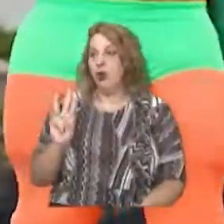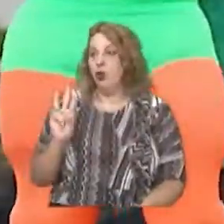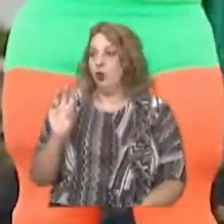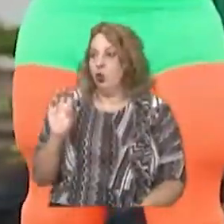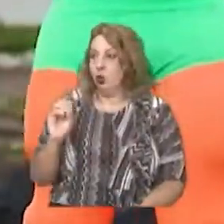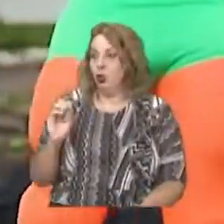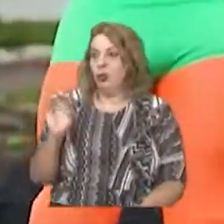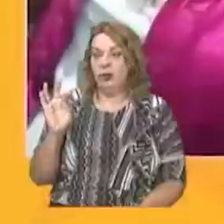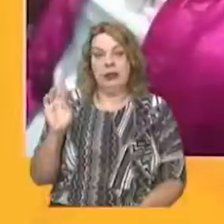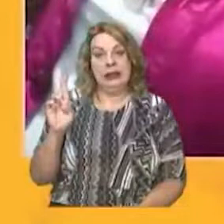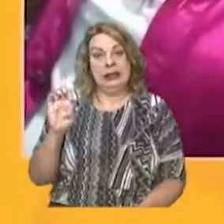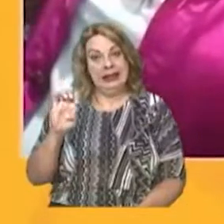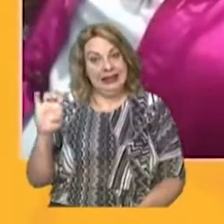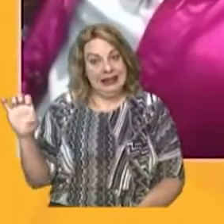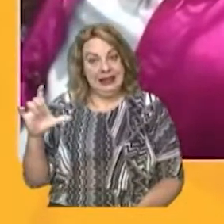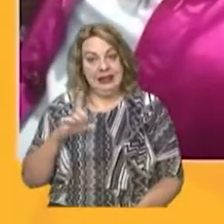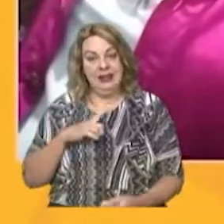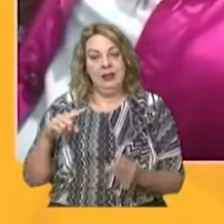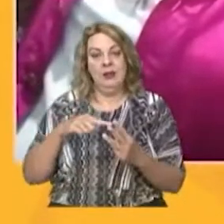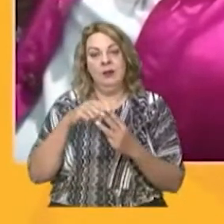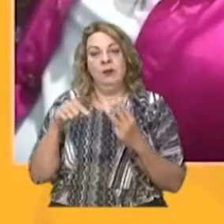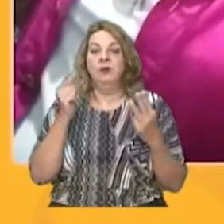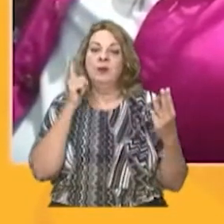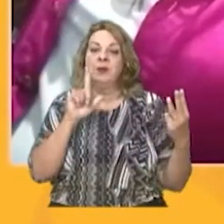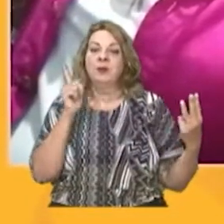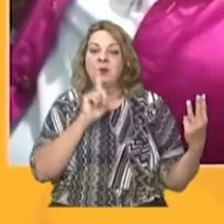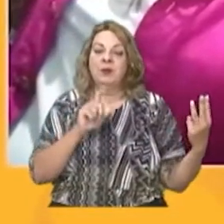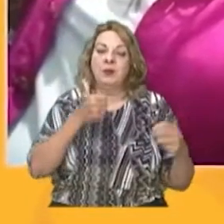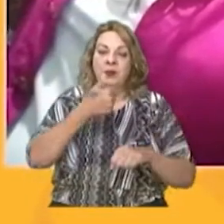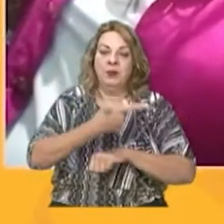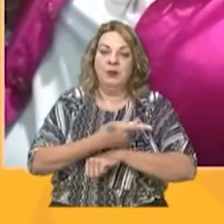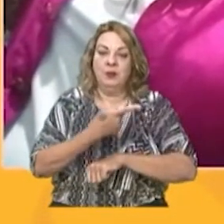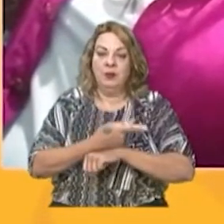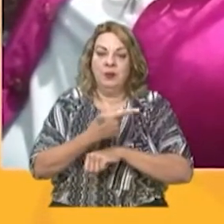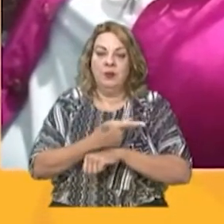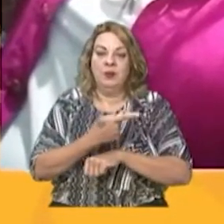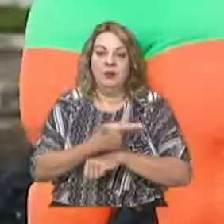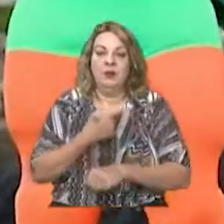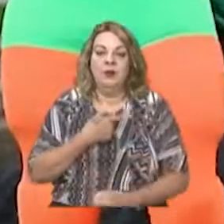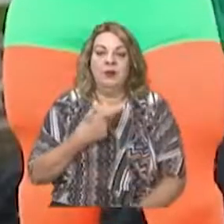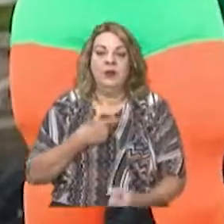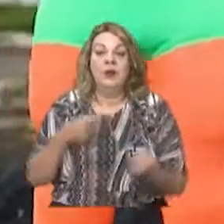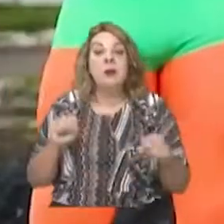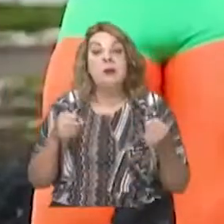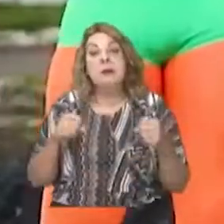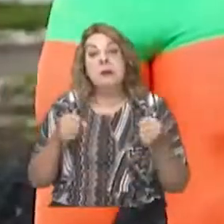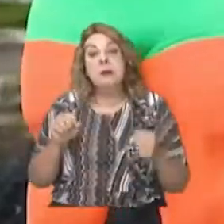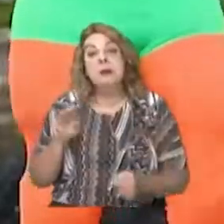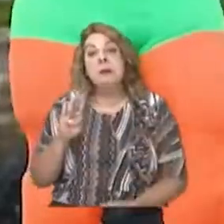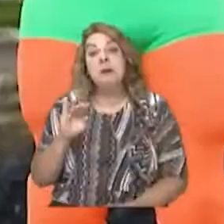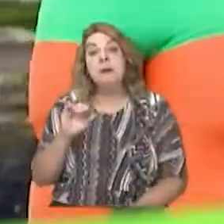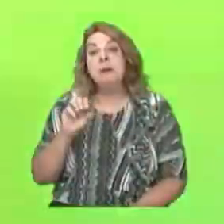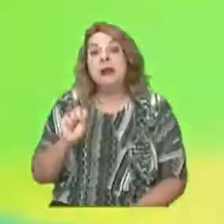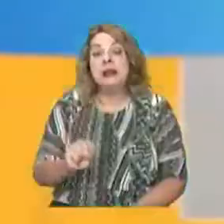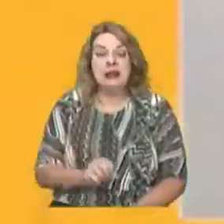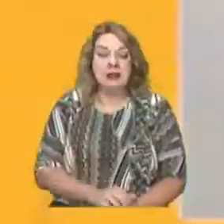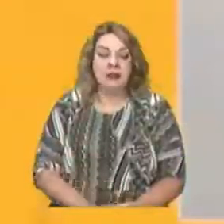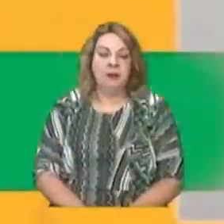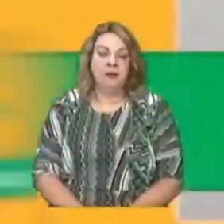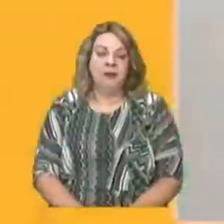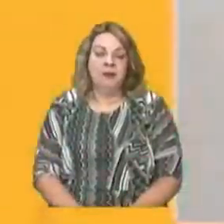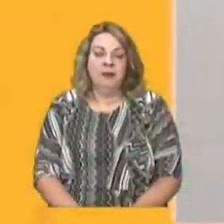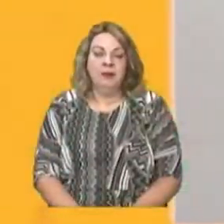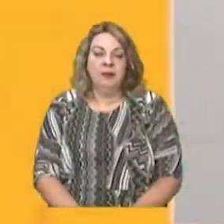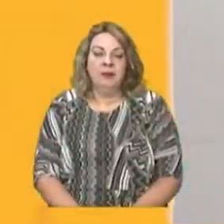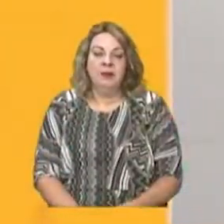E três lembra o quê? Os três contemplados do primeiro prêmio que dividiram uma Honda Bis. Ah, vamos conhecê-los.